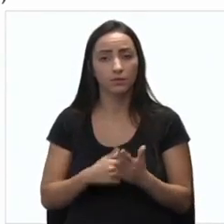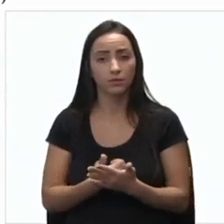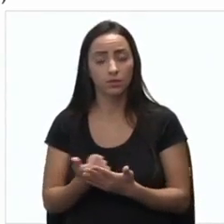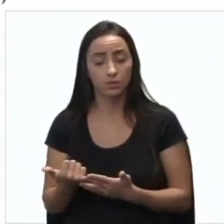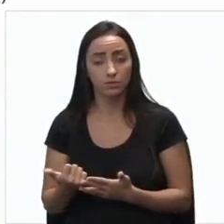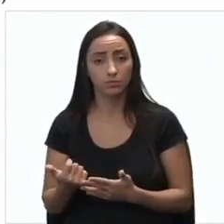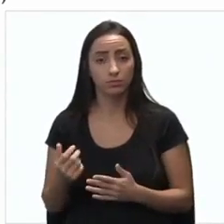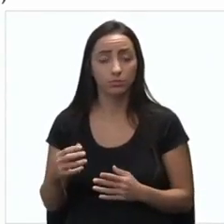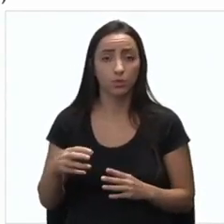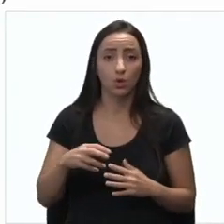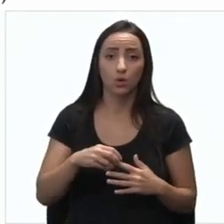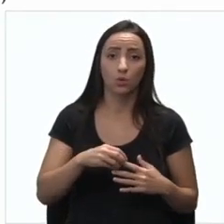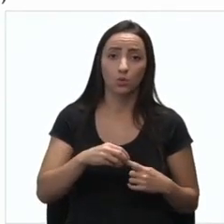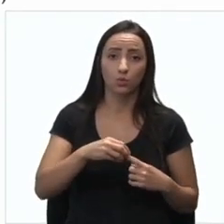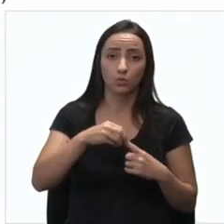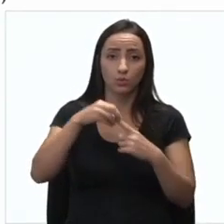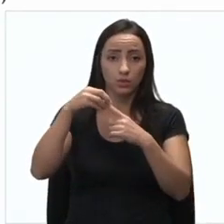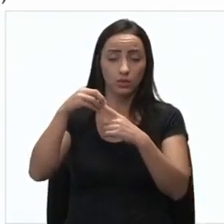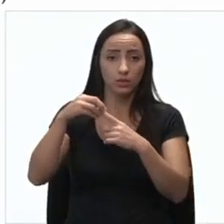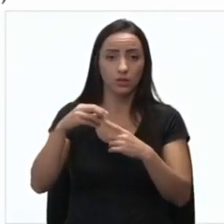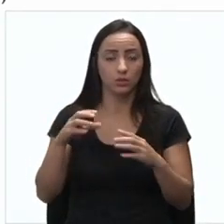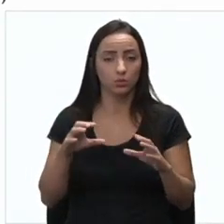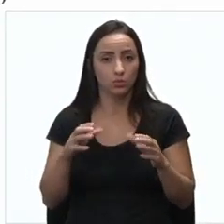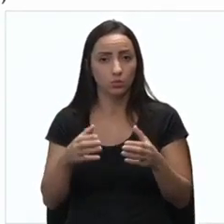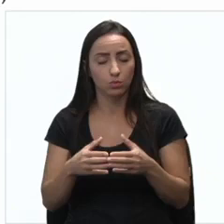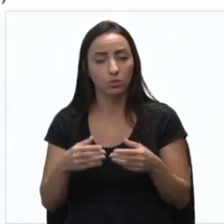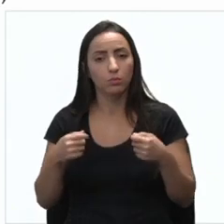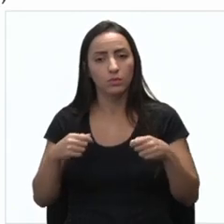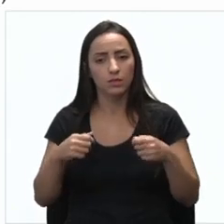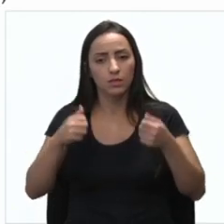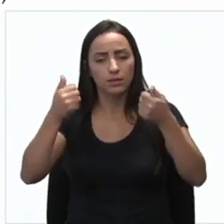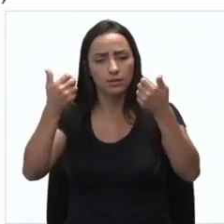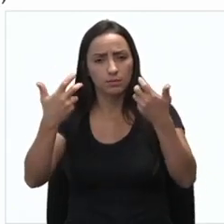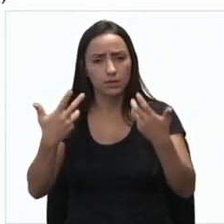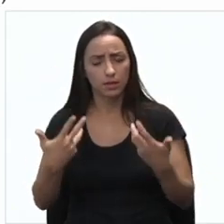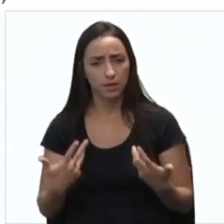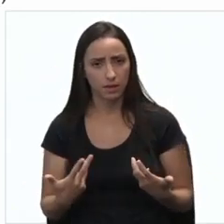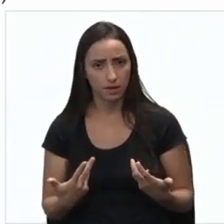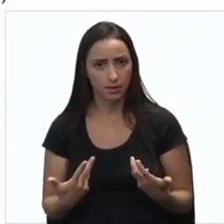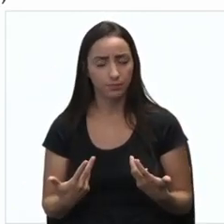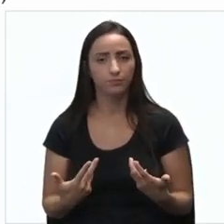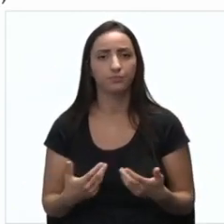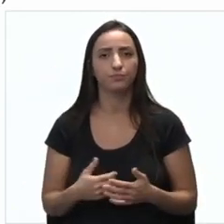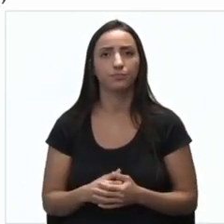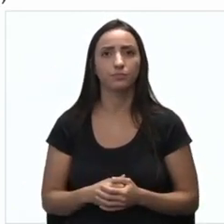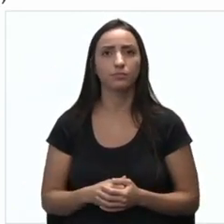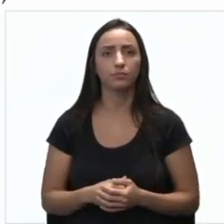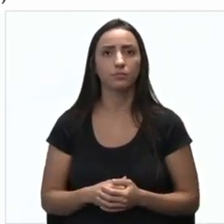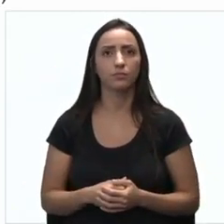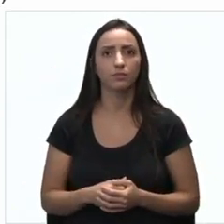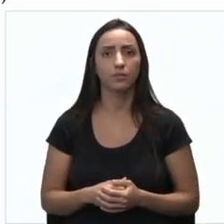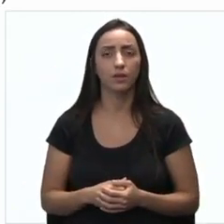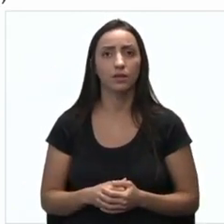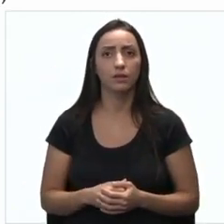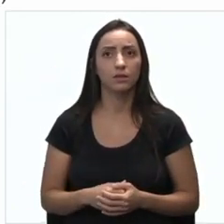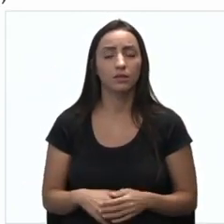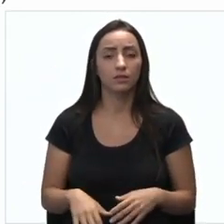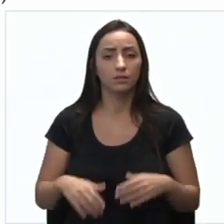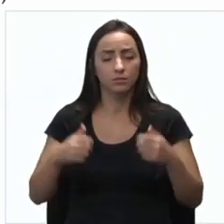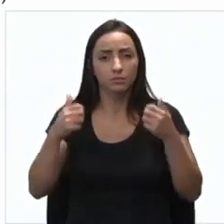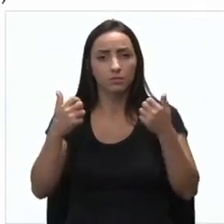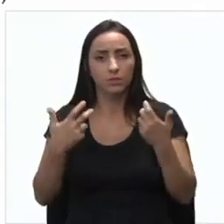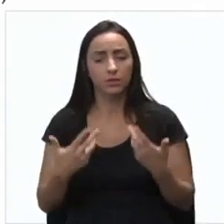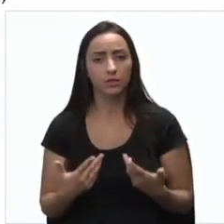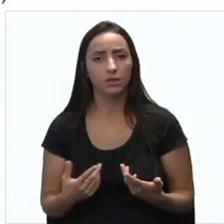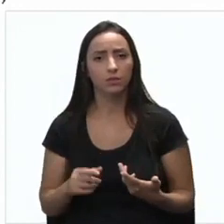o líder do grupo deve esclarecer o mal entendido quanto ao possível prejuízo que a avaliação de desempenho grupal